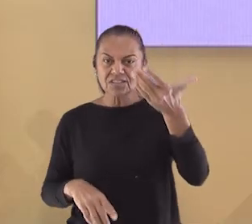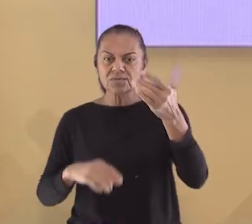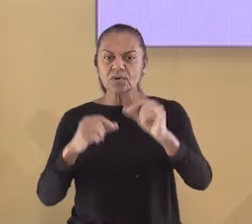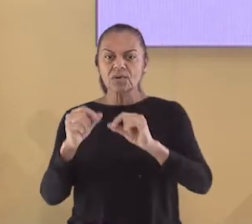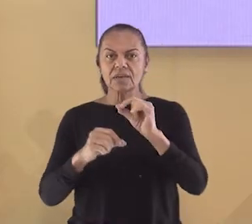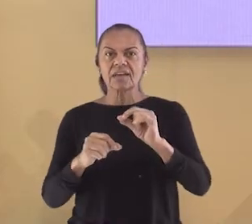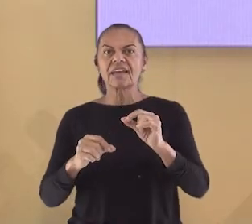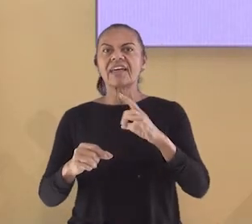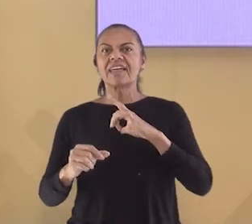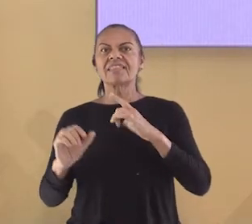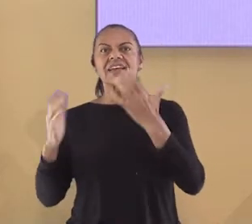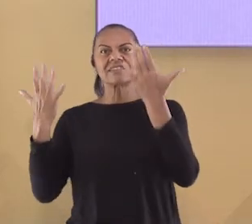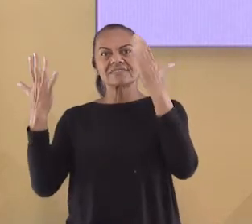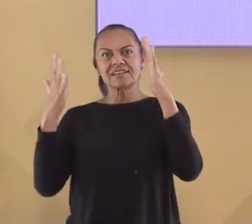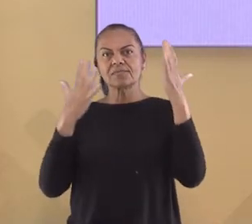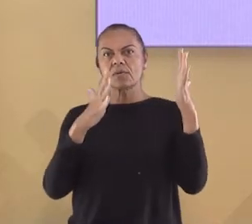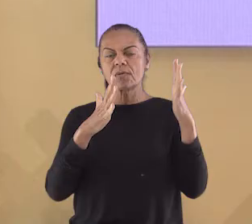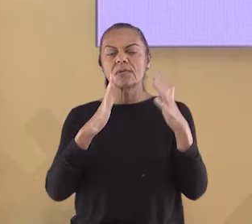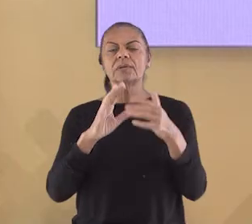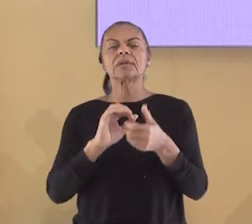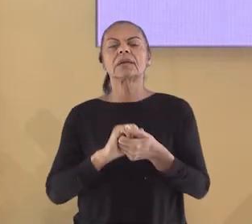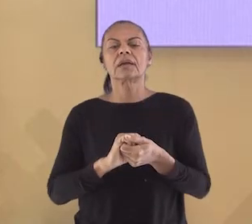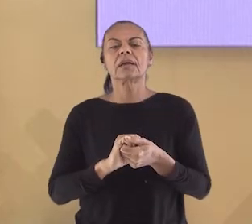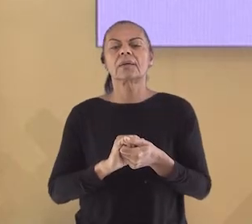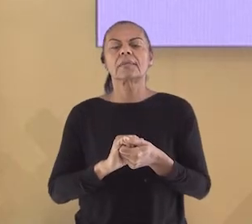apresentação dos bebês nos templos.